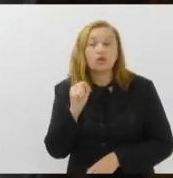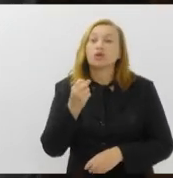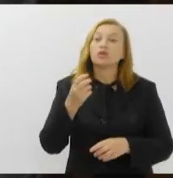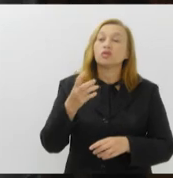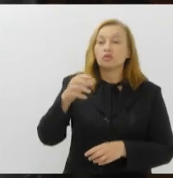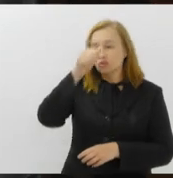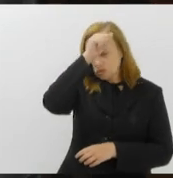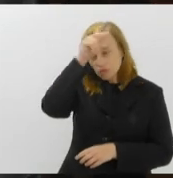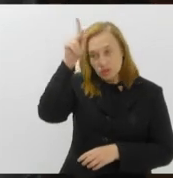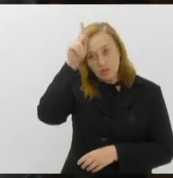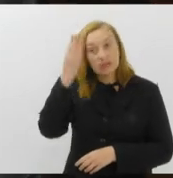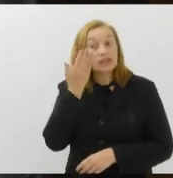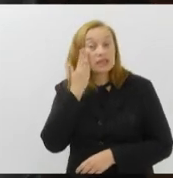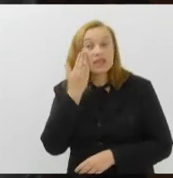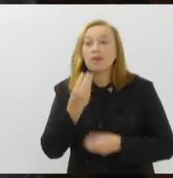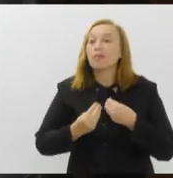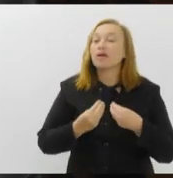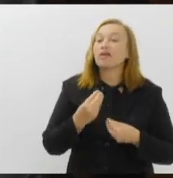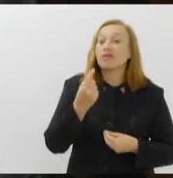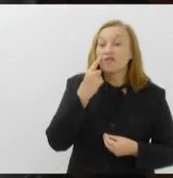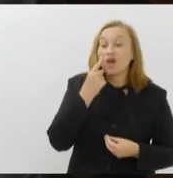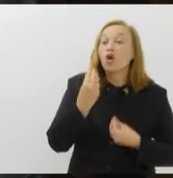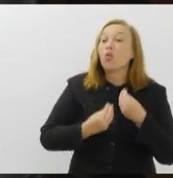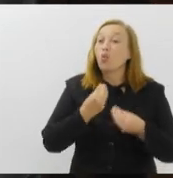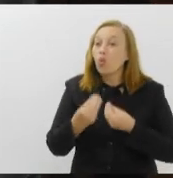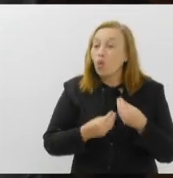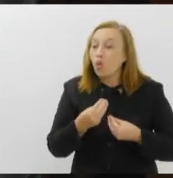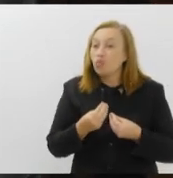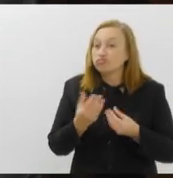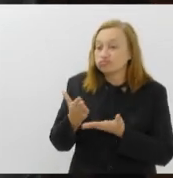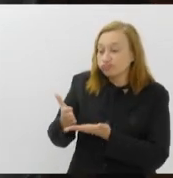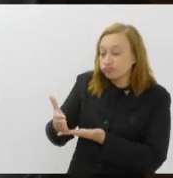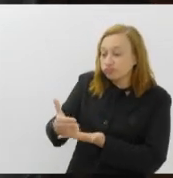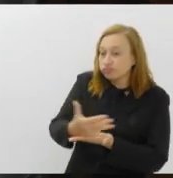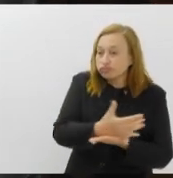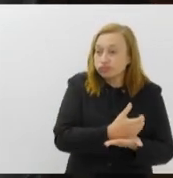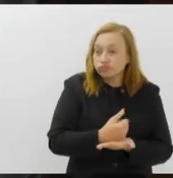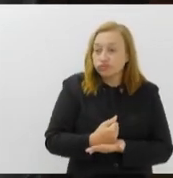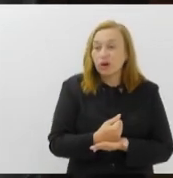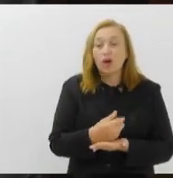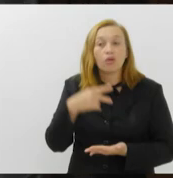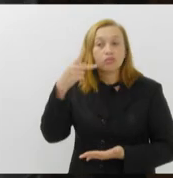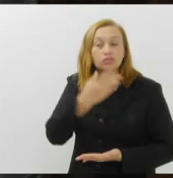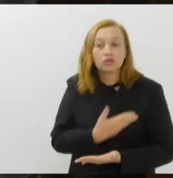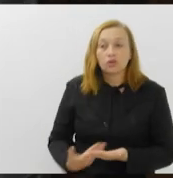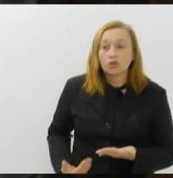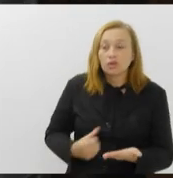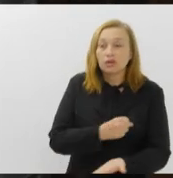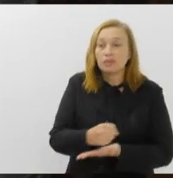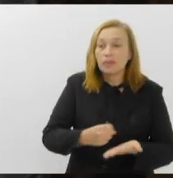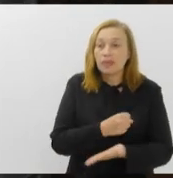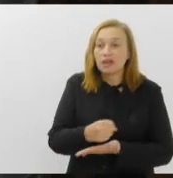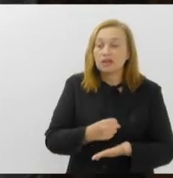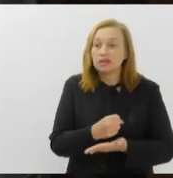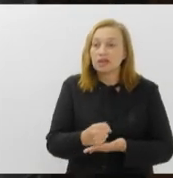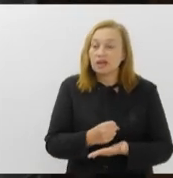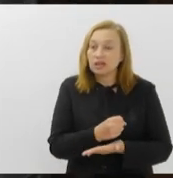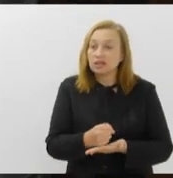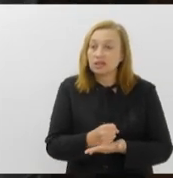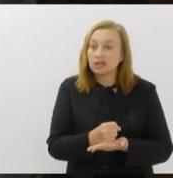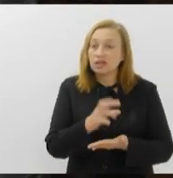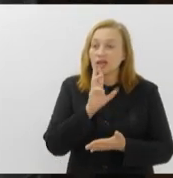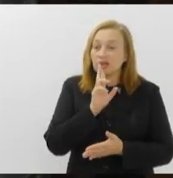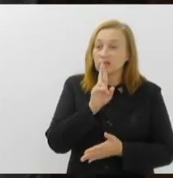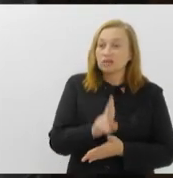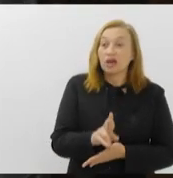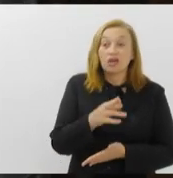esses municípios, para ver como que, através dos dados e de uma política pública baseada em evidências, a gente consiga fazer